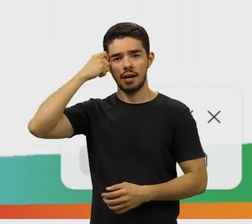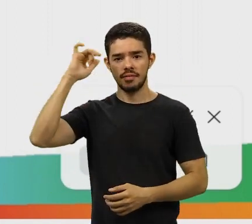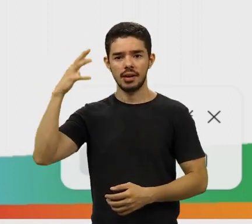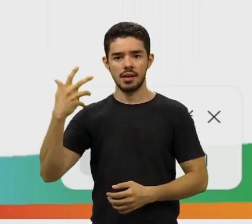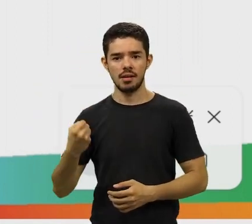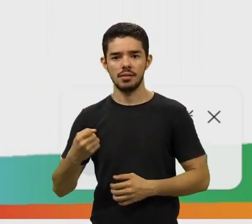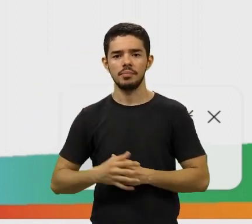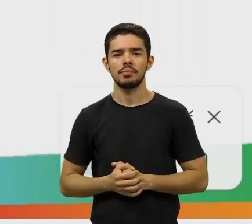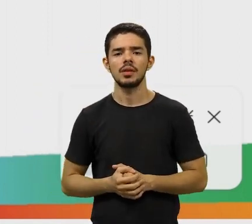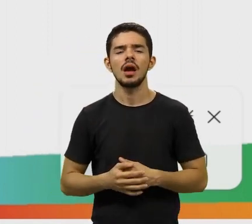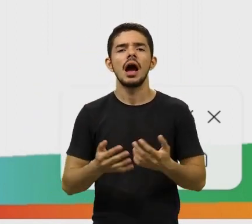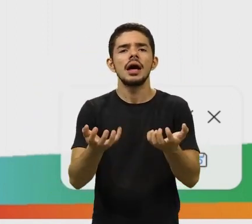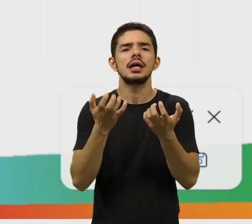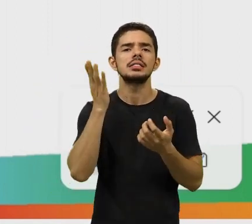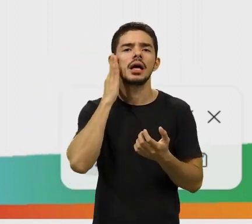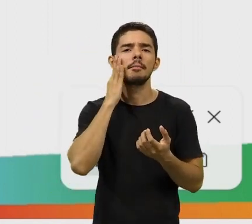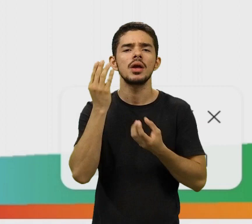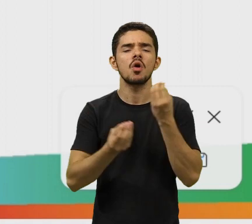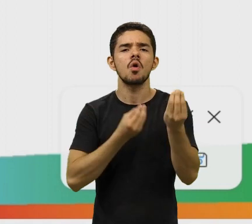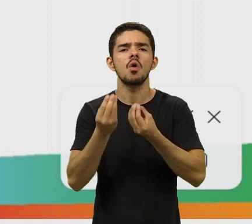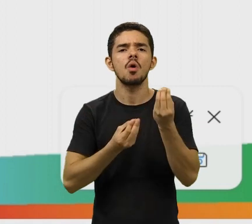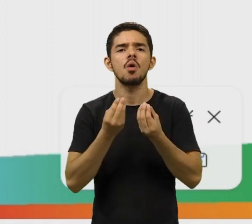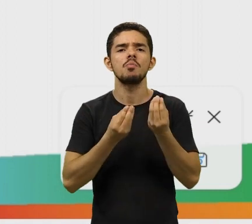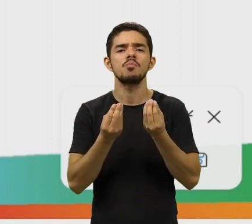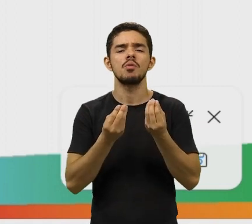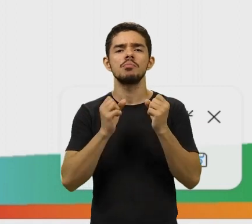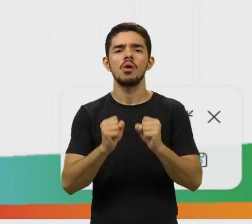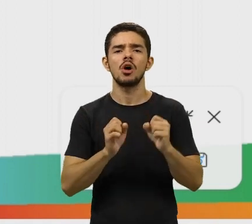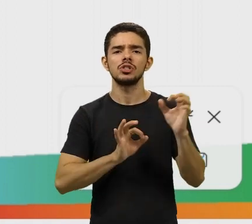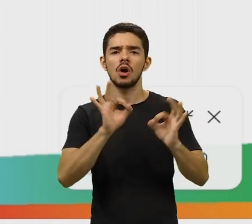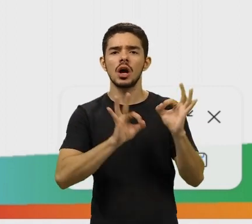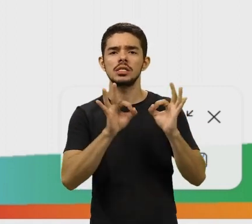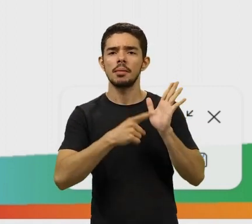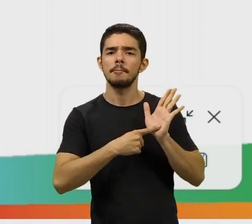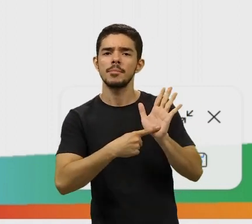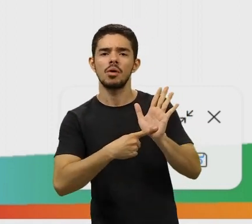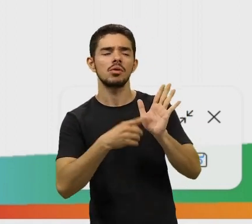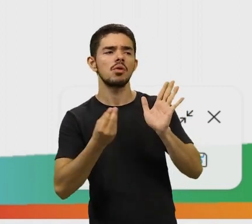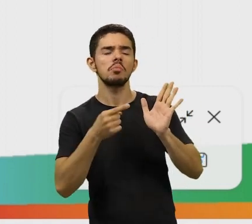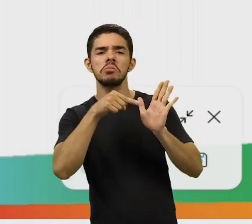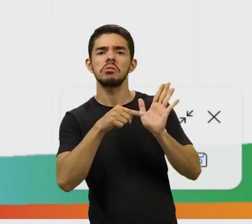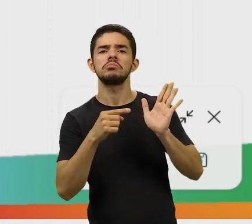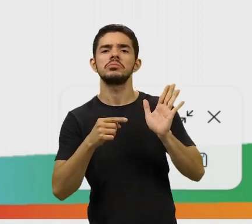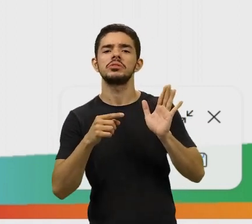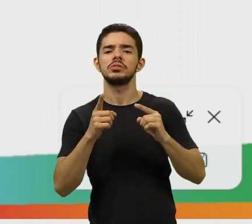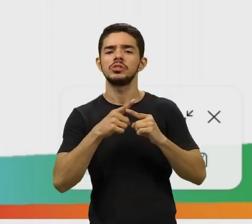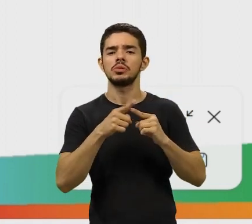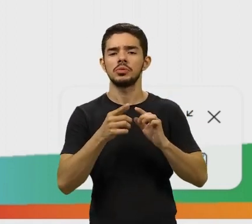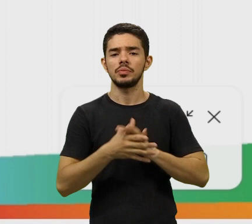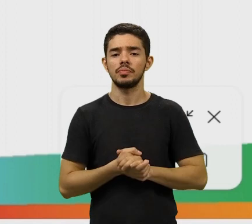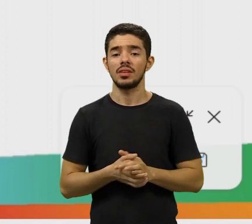ser pode ser classificado. De acordo com o que nós estudamos, ele pode ser classificado como